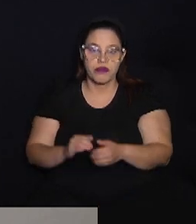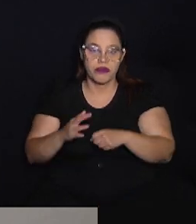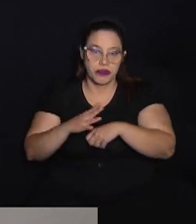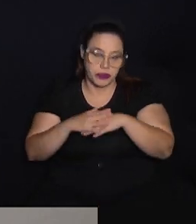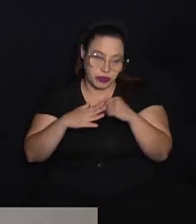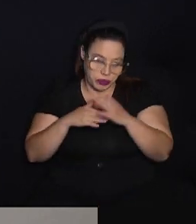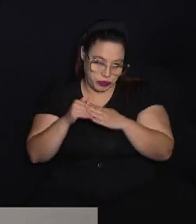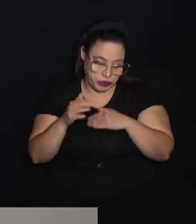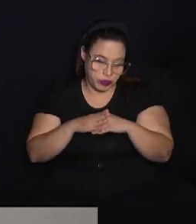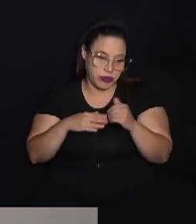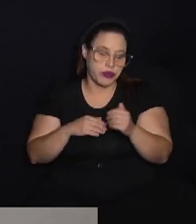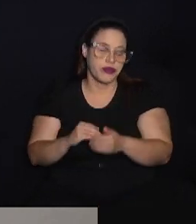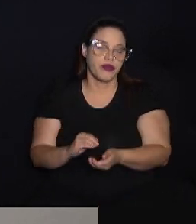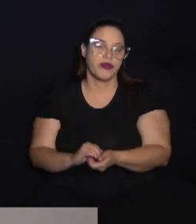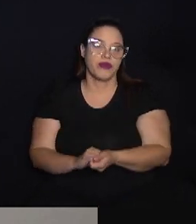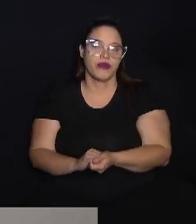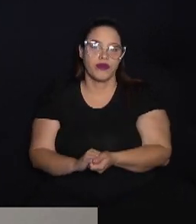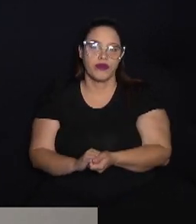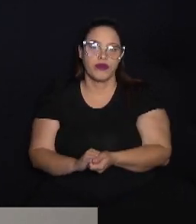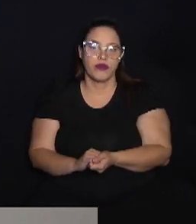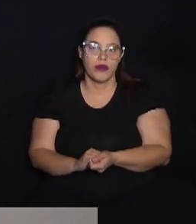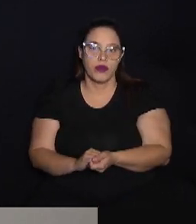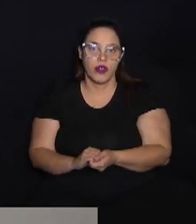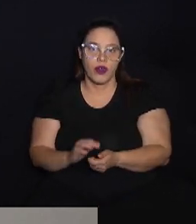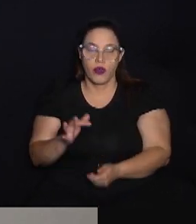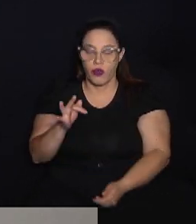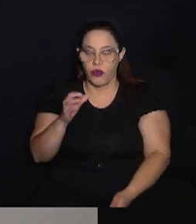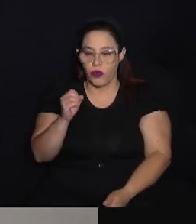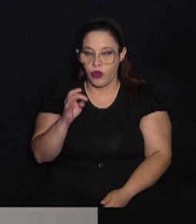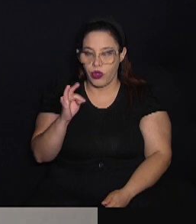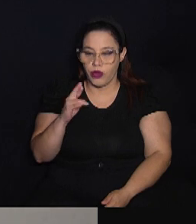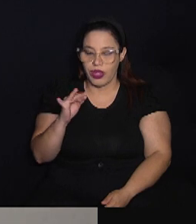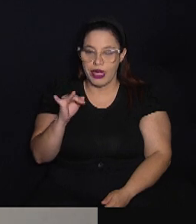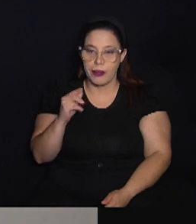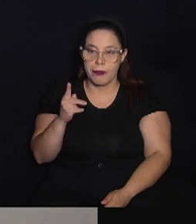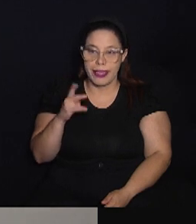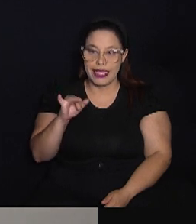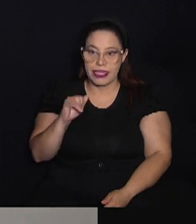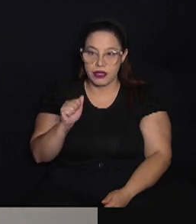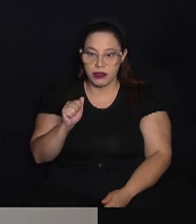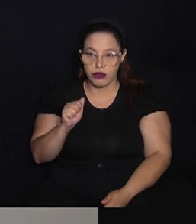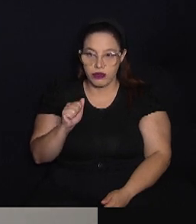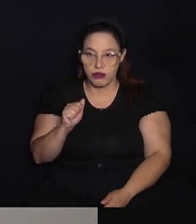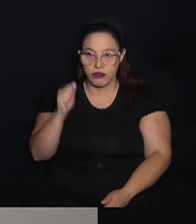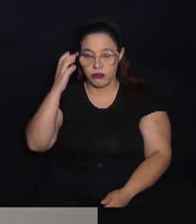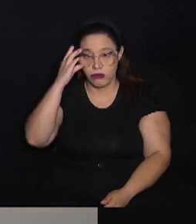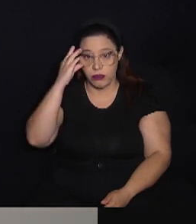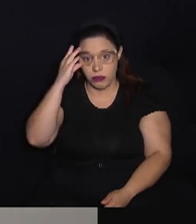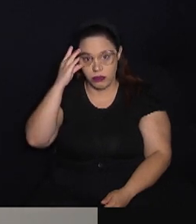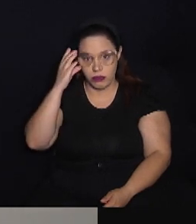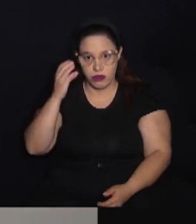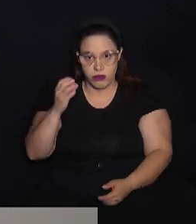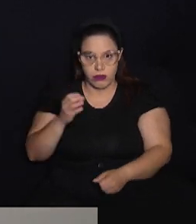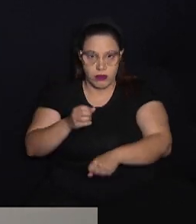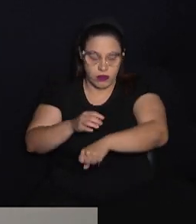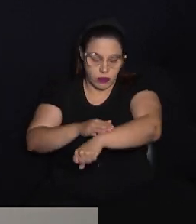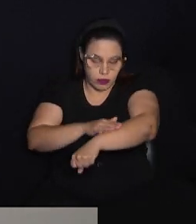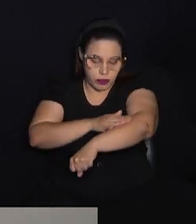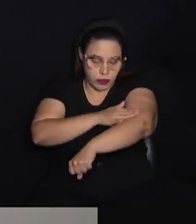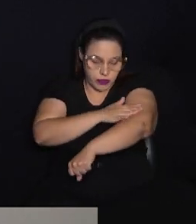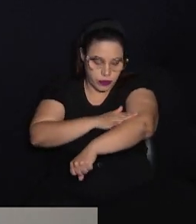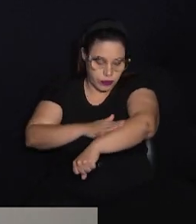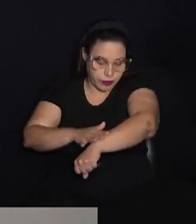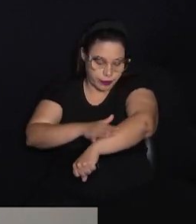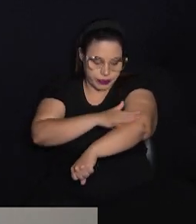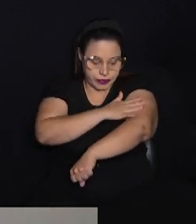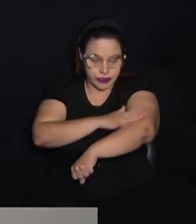do vitiligo. Existe ainda a fototerapia, que ajuda bastante os pacientes a repigmentarem a lesão.